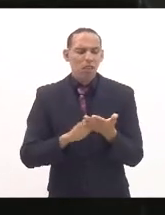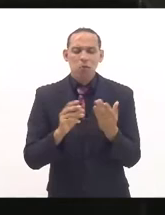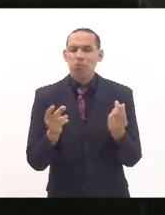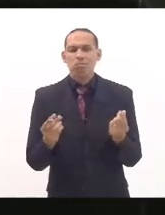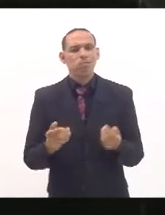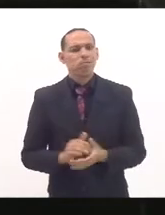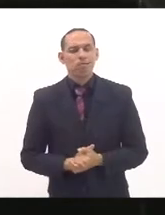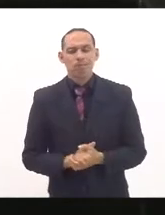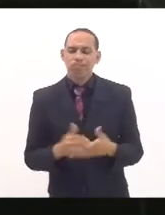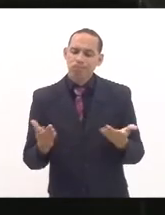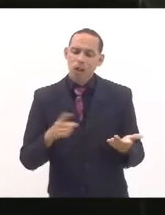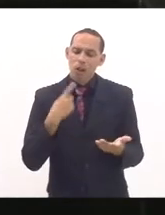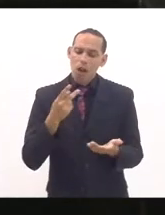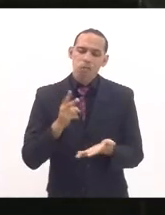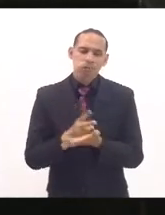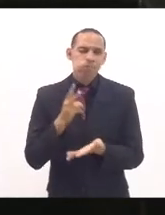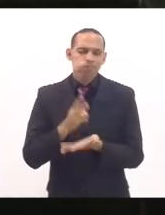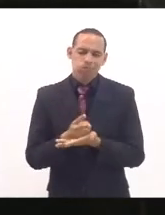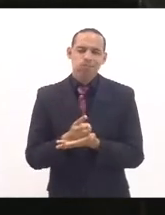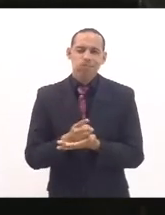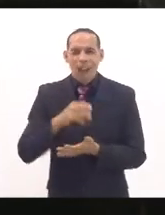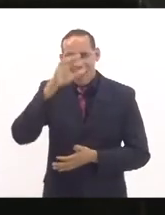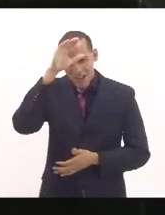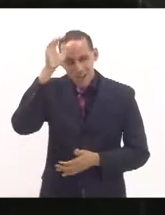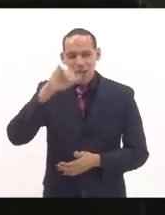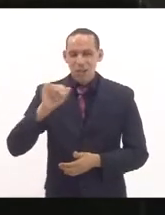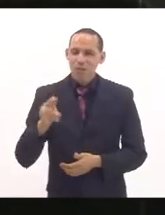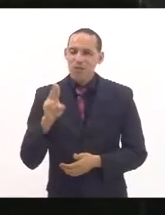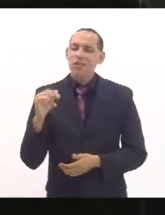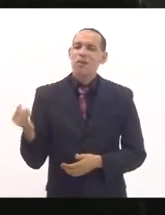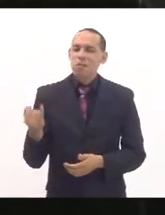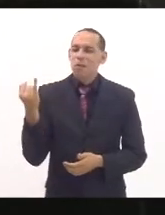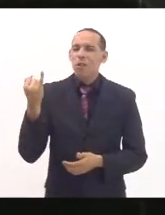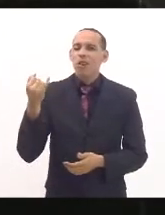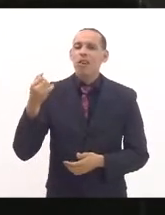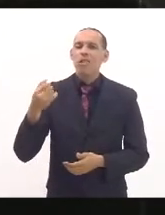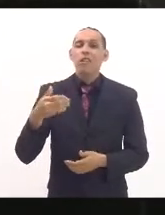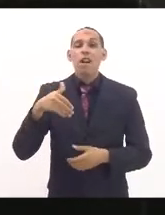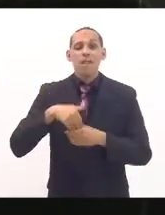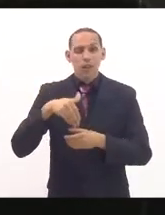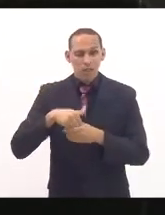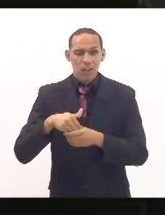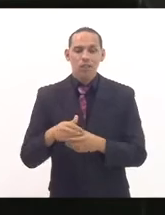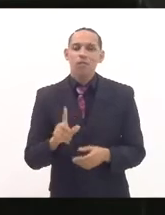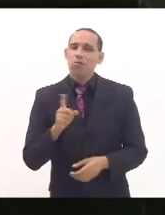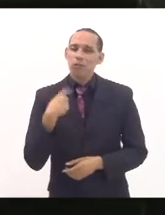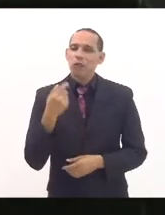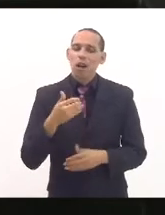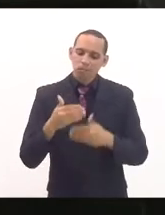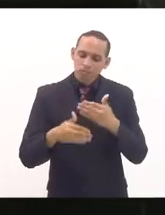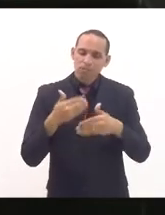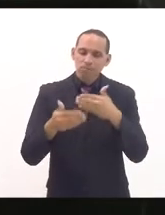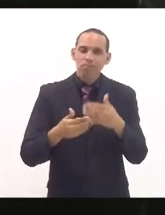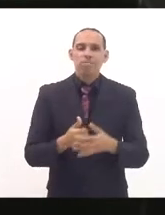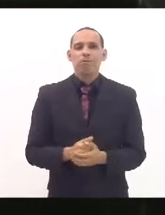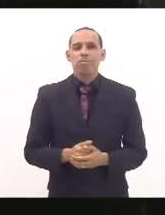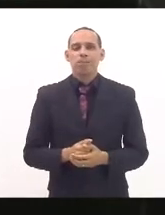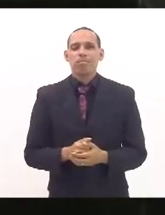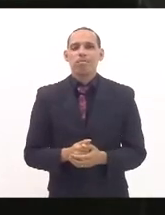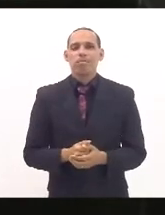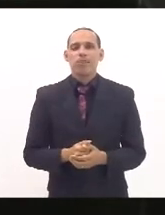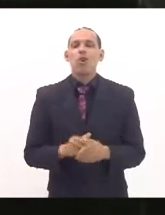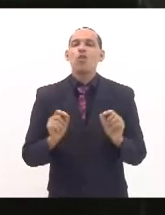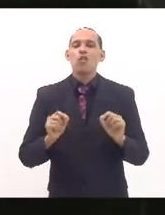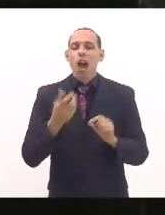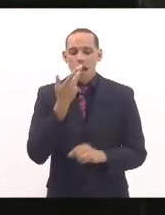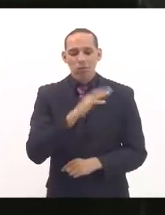Então, vamos continuar, tia Ju. Acho importante colocar em votação e a gente avançar no futuro das